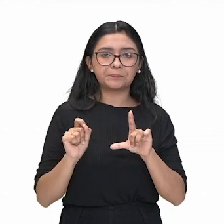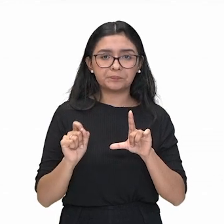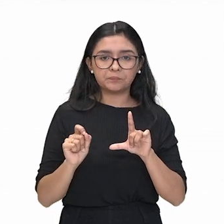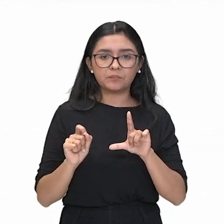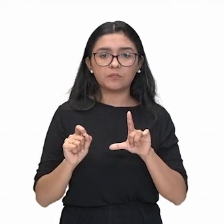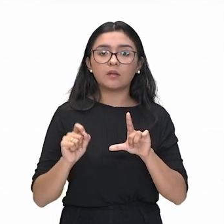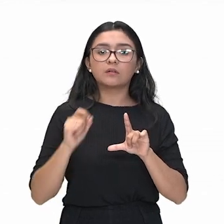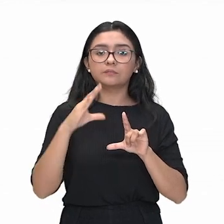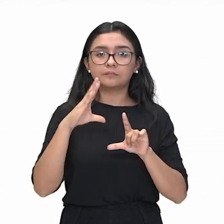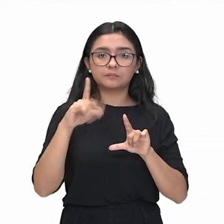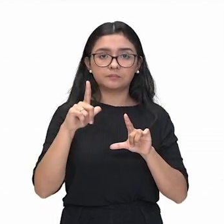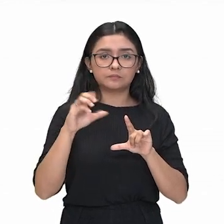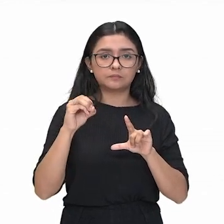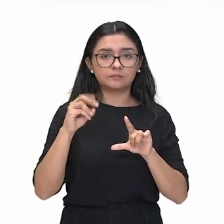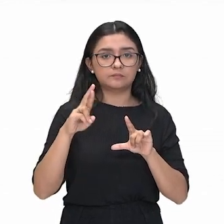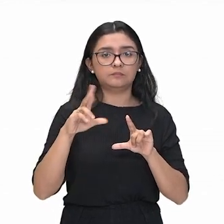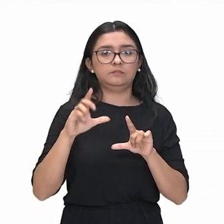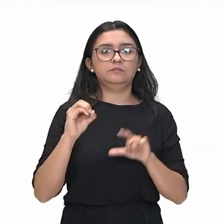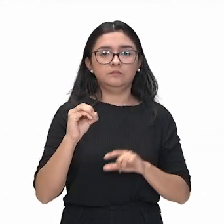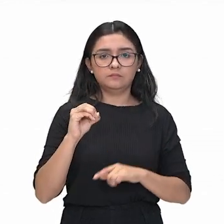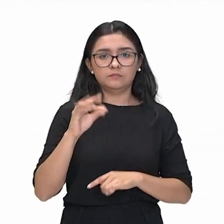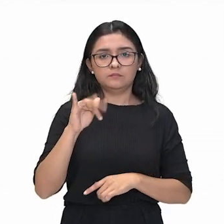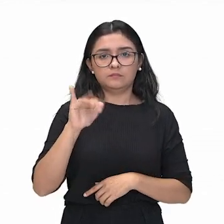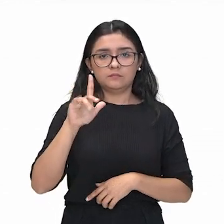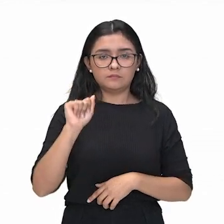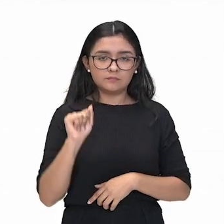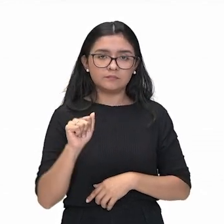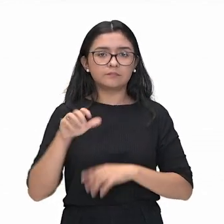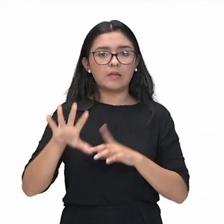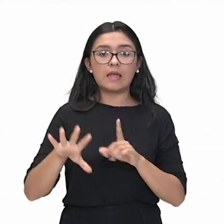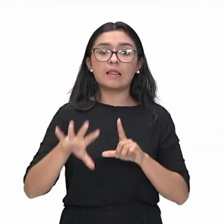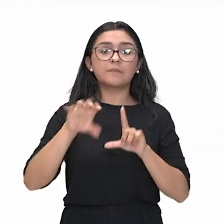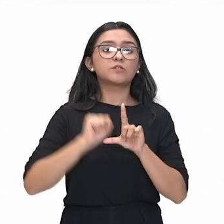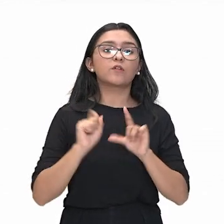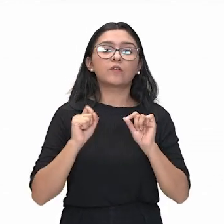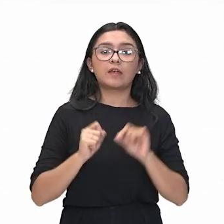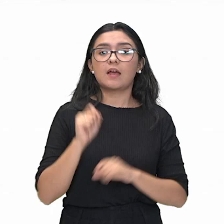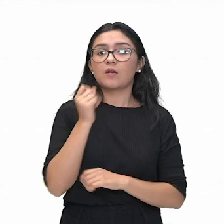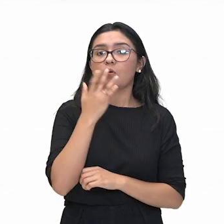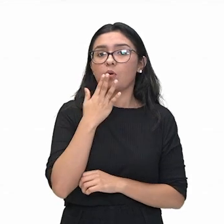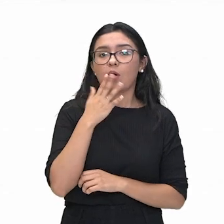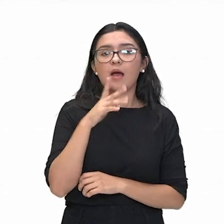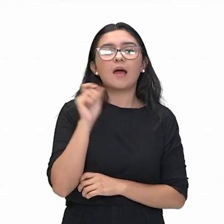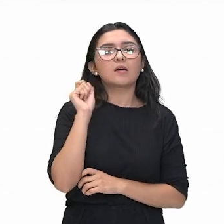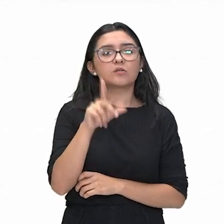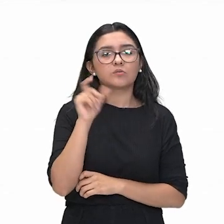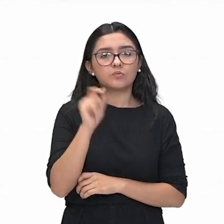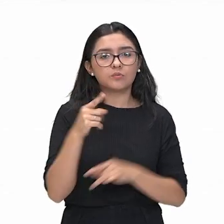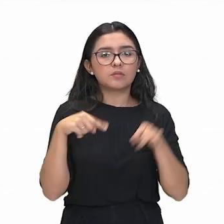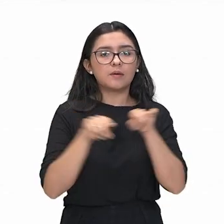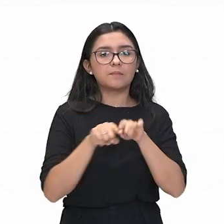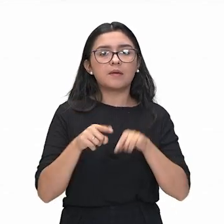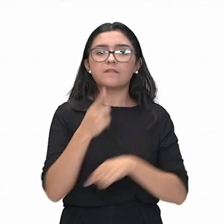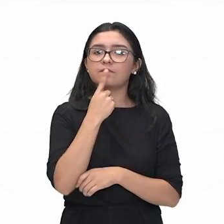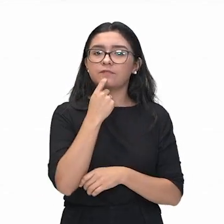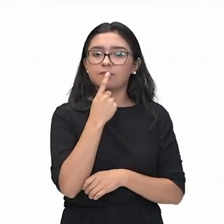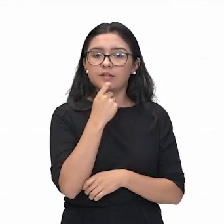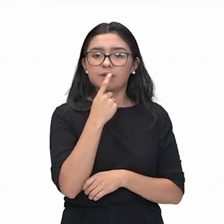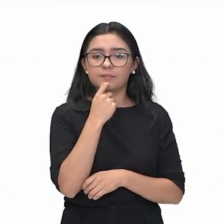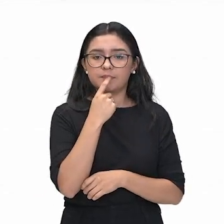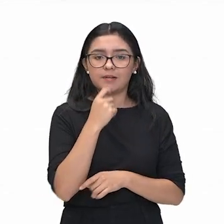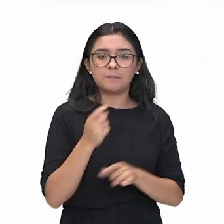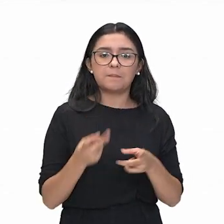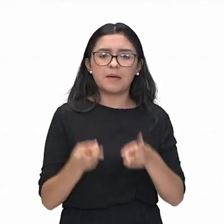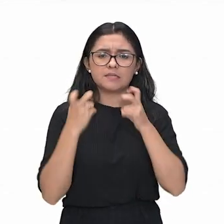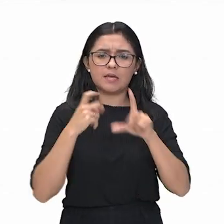a clorofila, ela absorve muito o azul e absorve muito o vermelho, que é onde estão os picos do